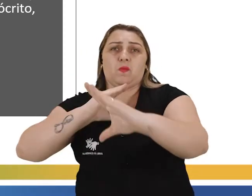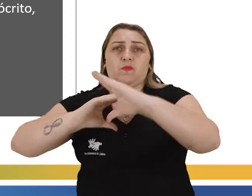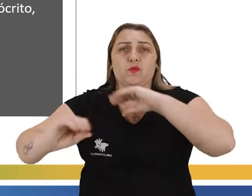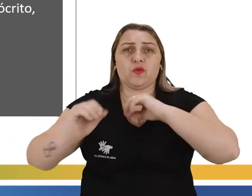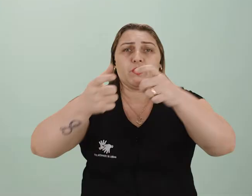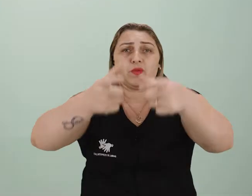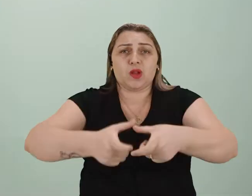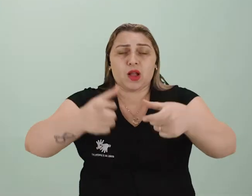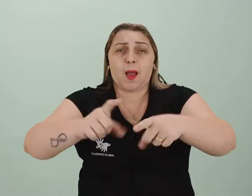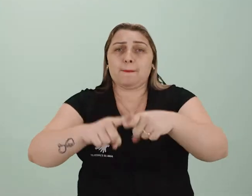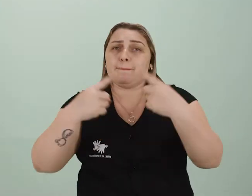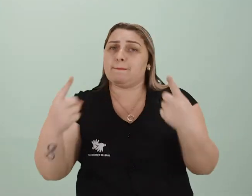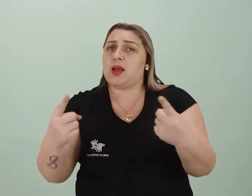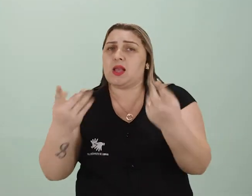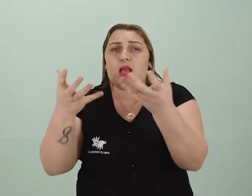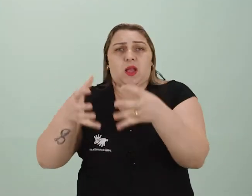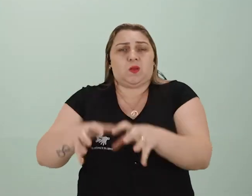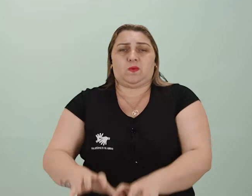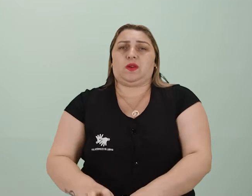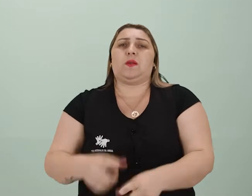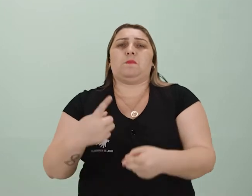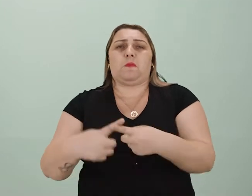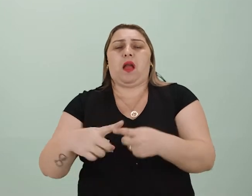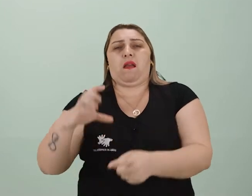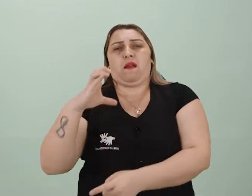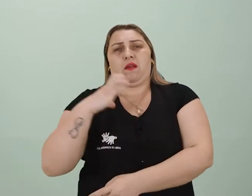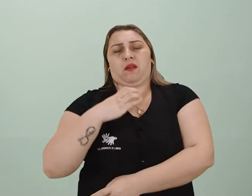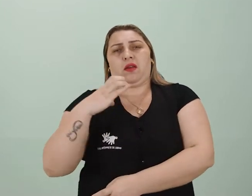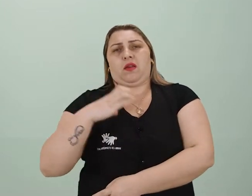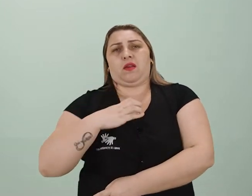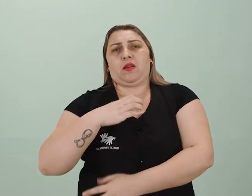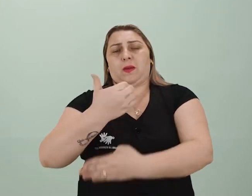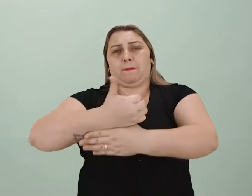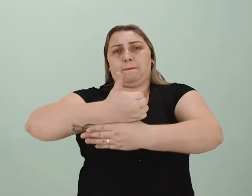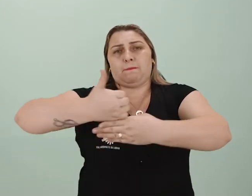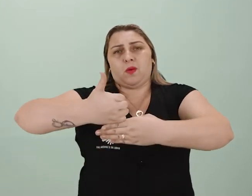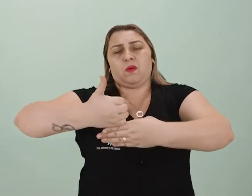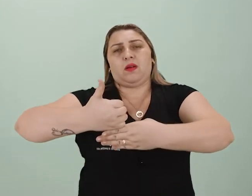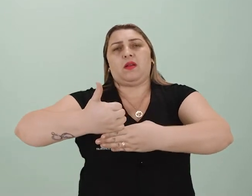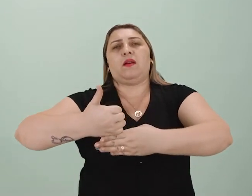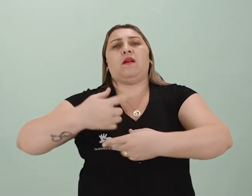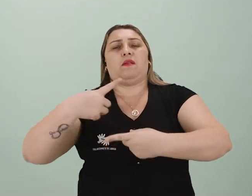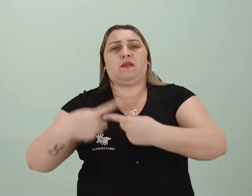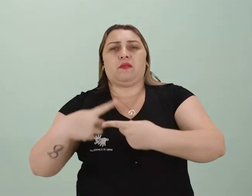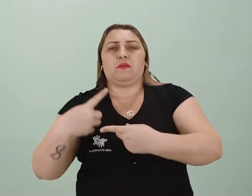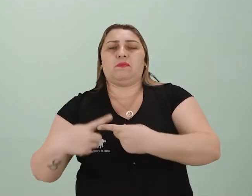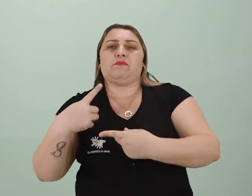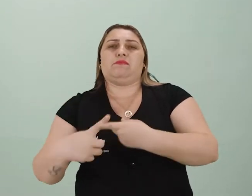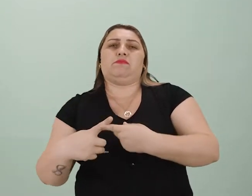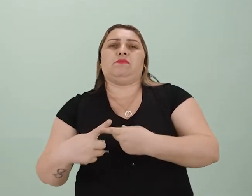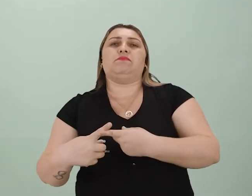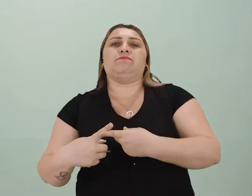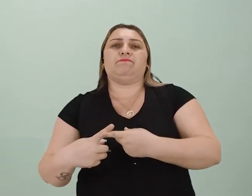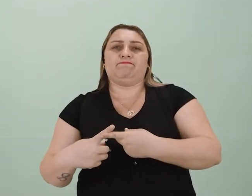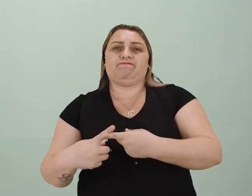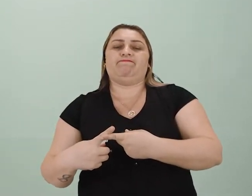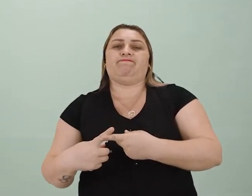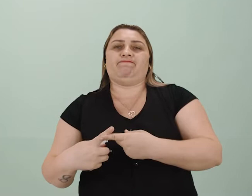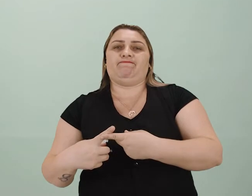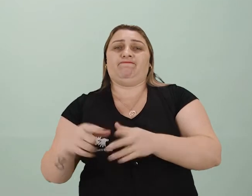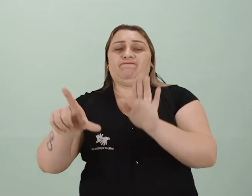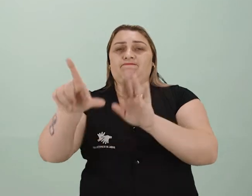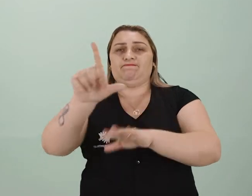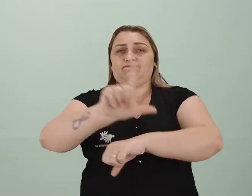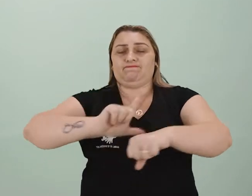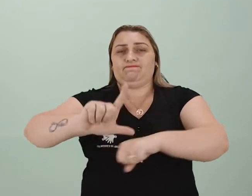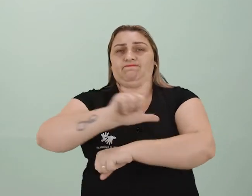daquele local, mas ele se negou por uma questão ética, por uma questão moral, porque a legislação determinava dessa forma,